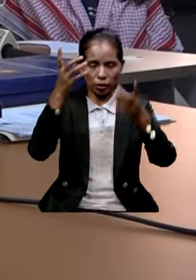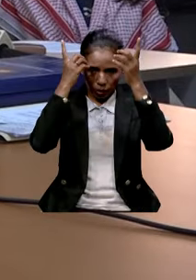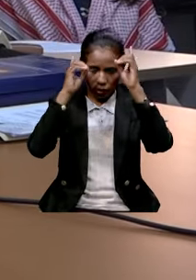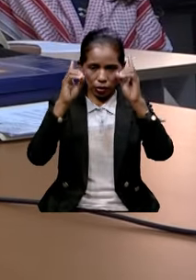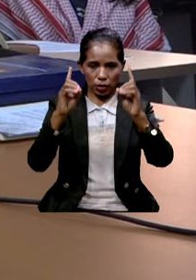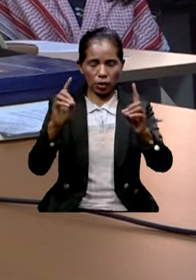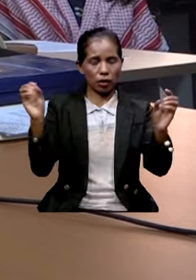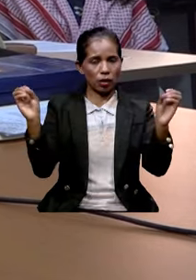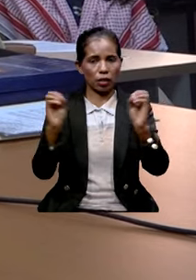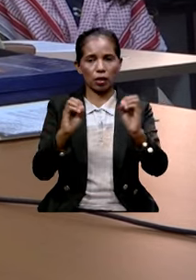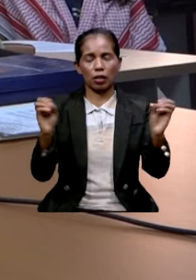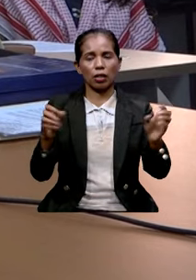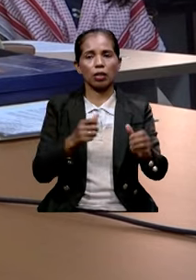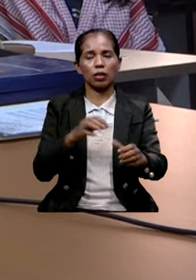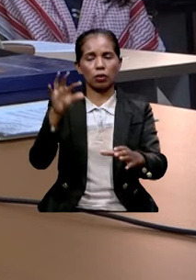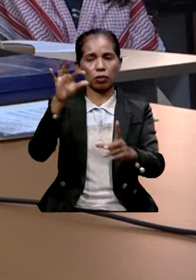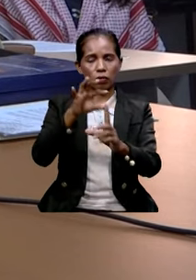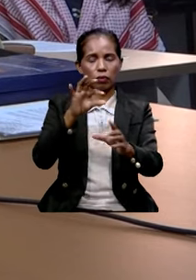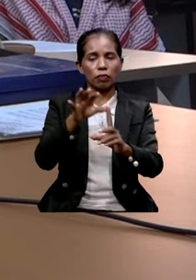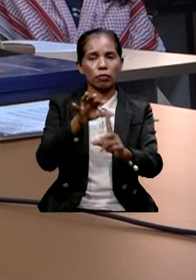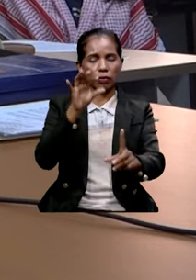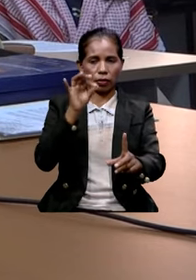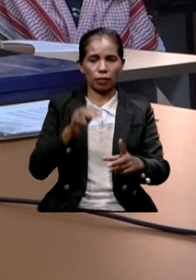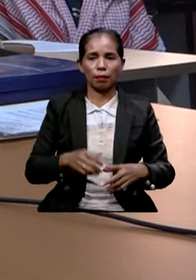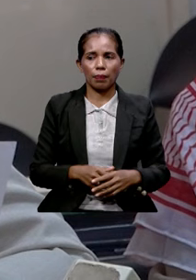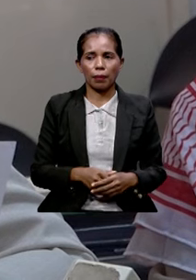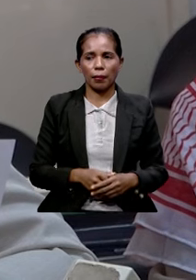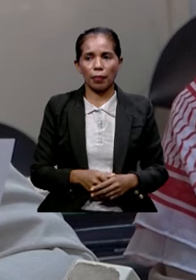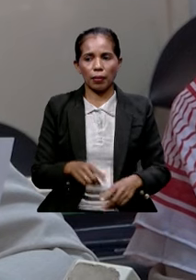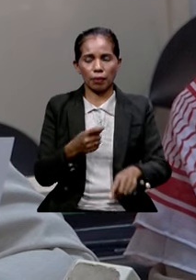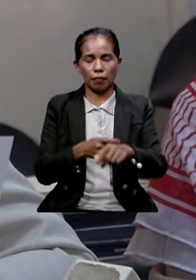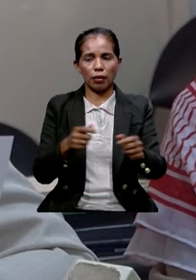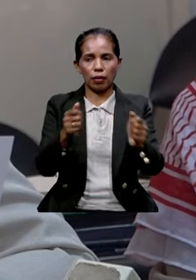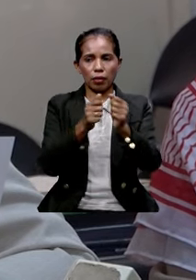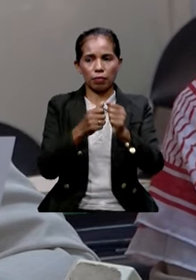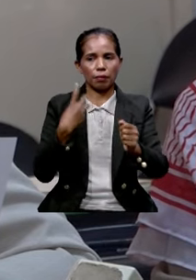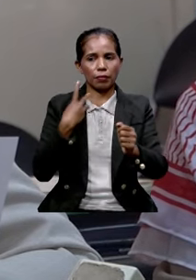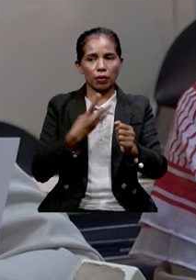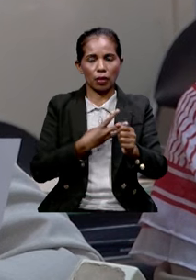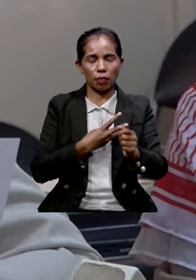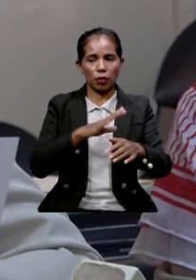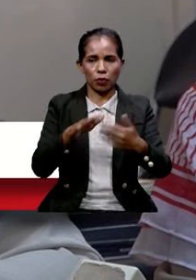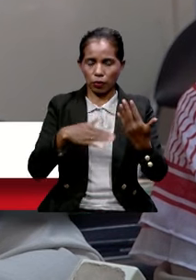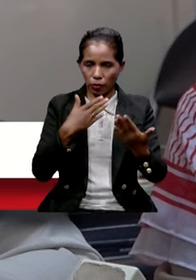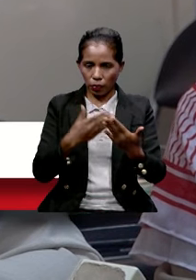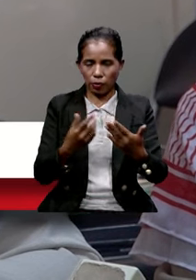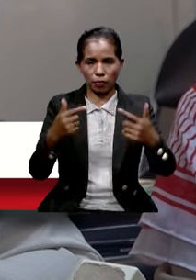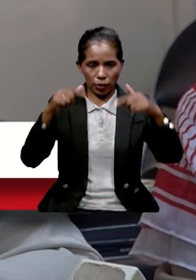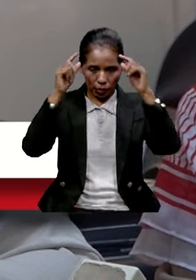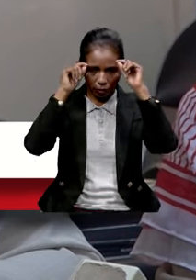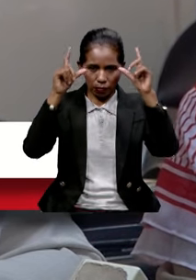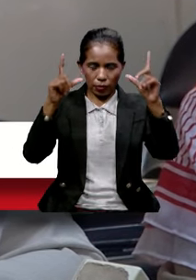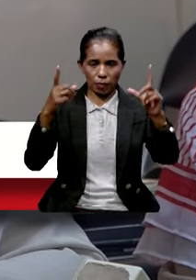no PLP decidi latuir votação. Situação ida ne hamosu ditadura maioria. La